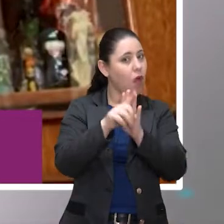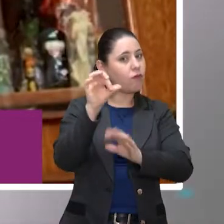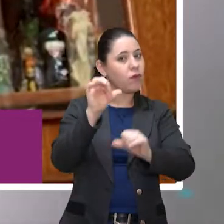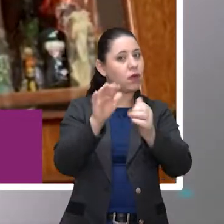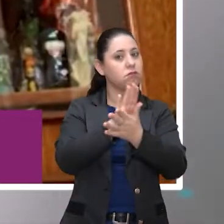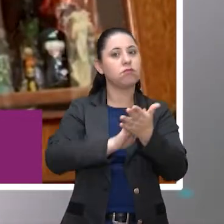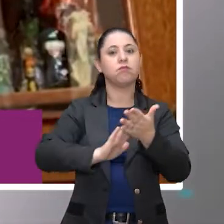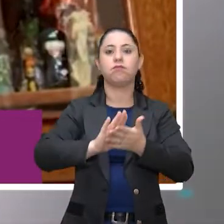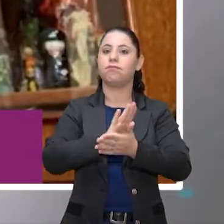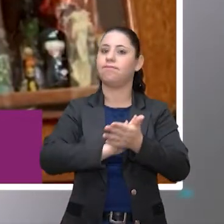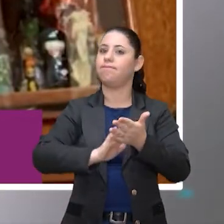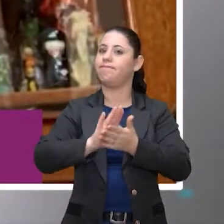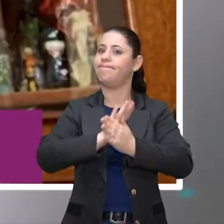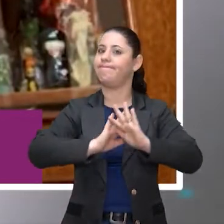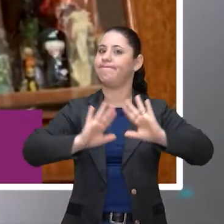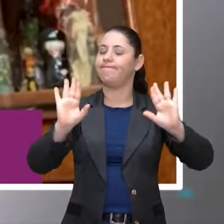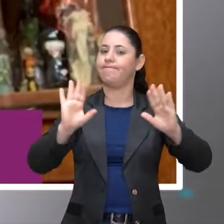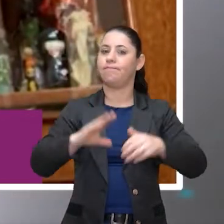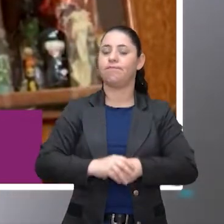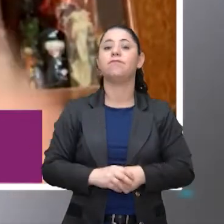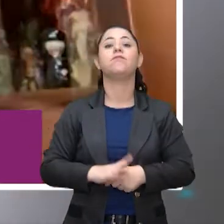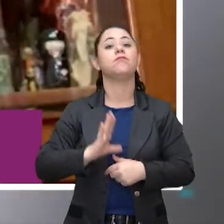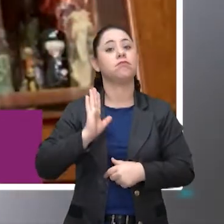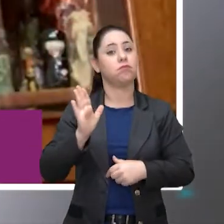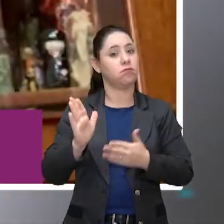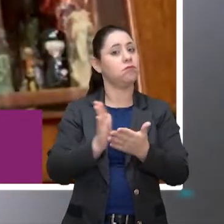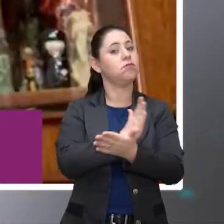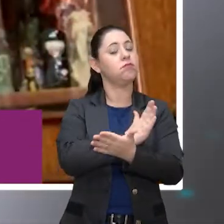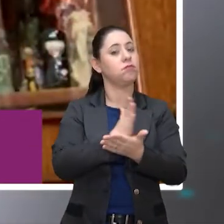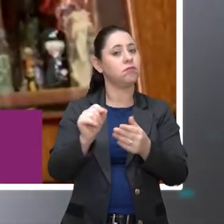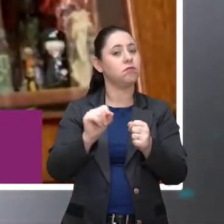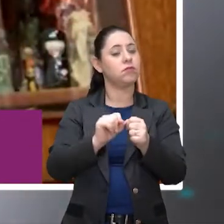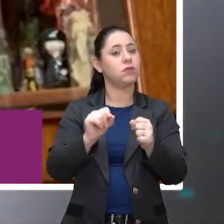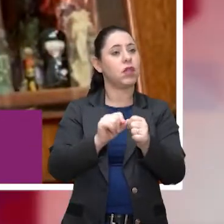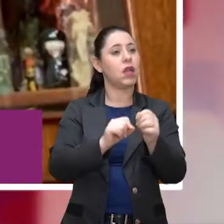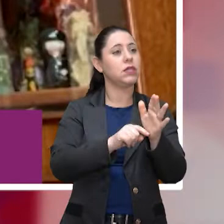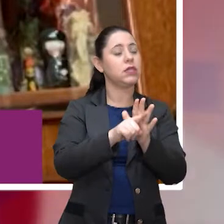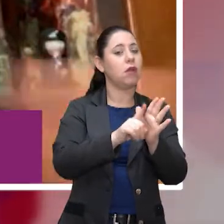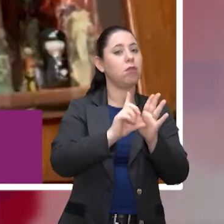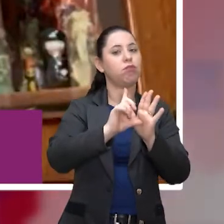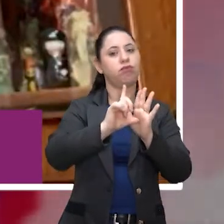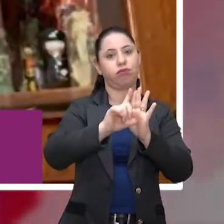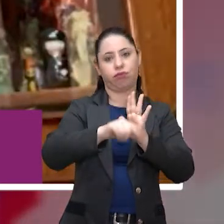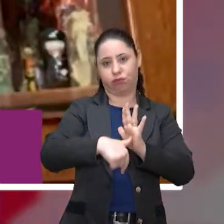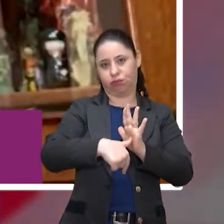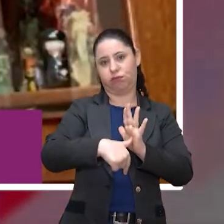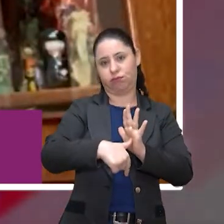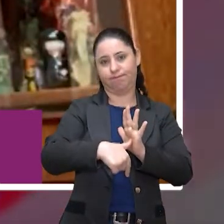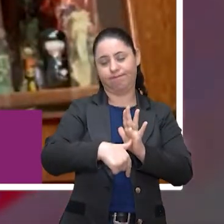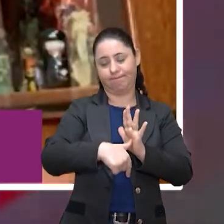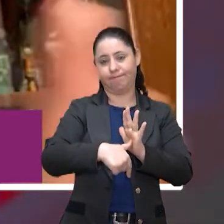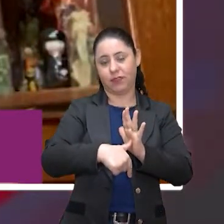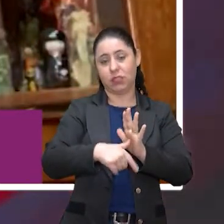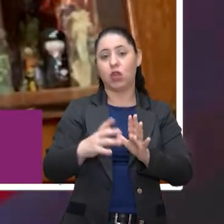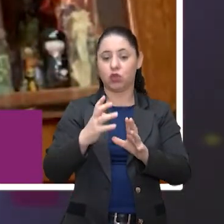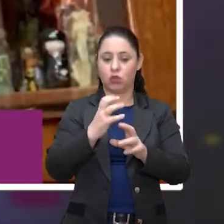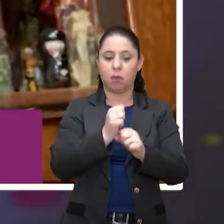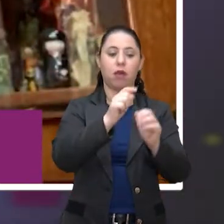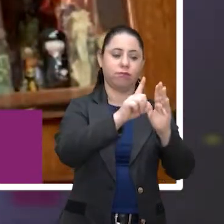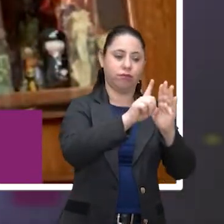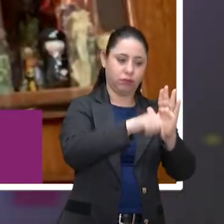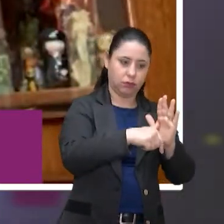de avaliação. E algumas já estavam com exames, vamos dizer assim, atrasados. Então,